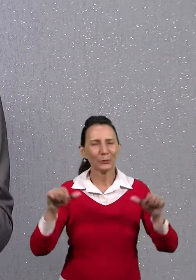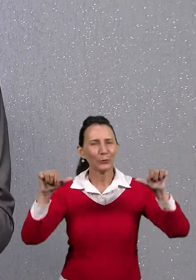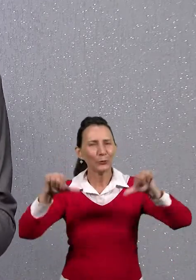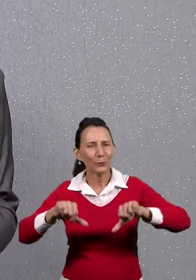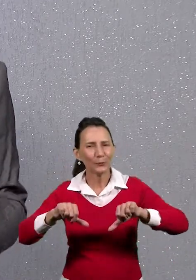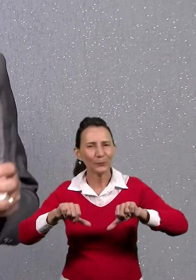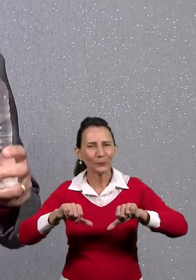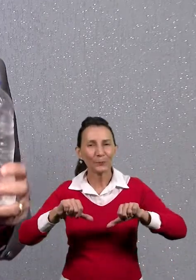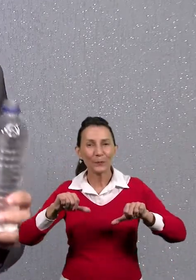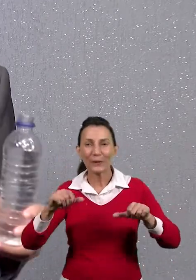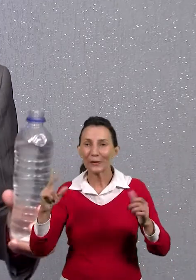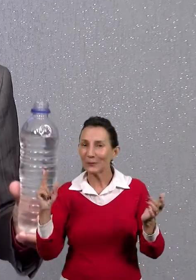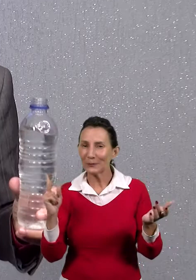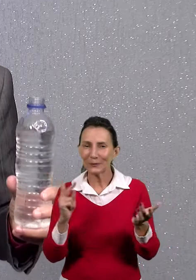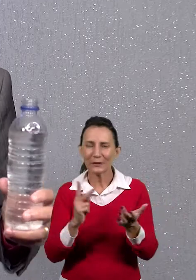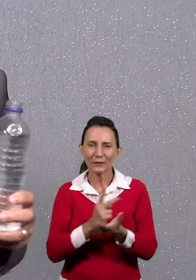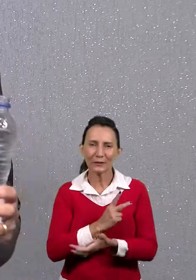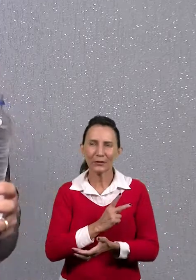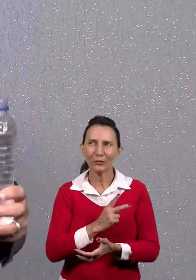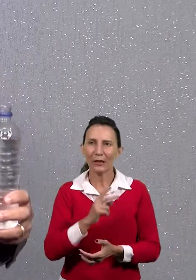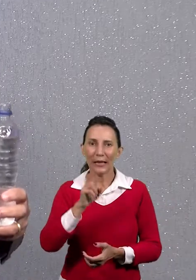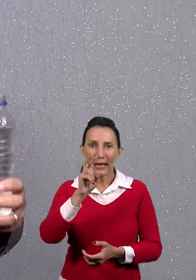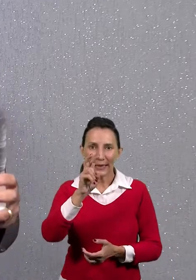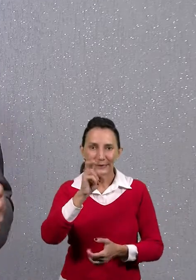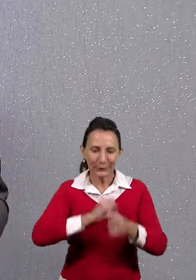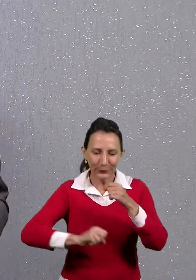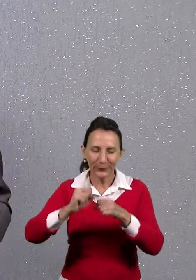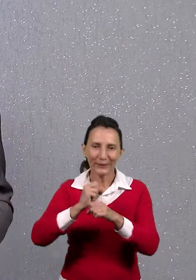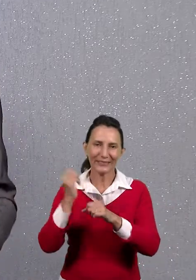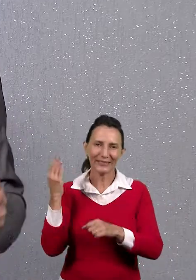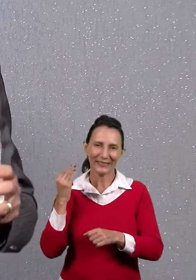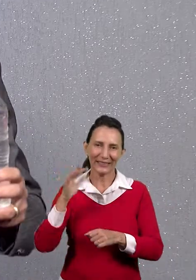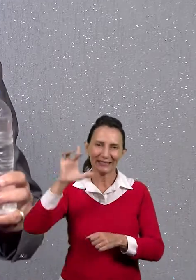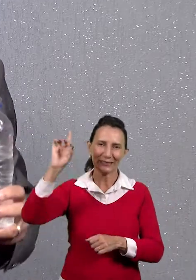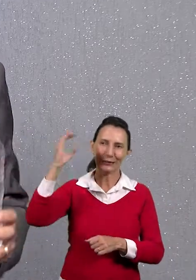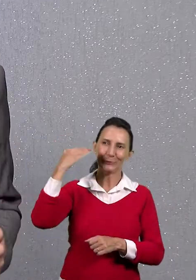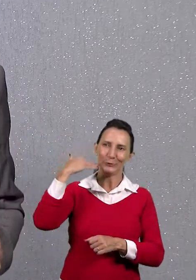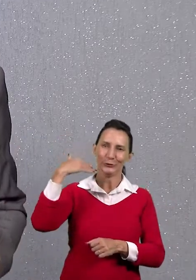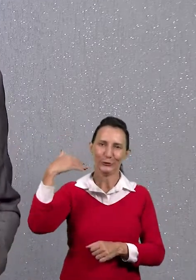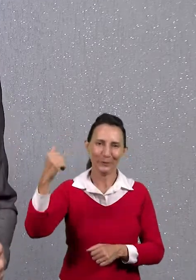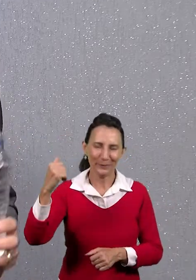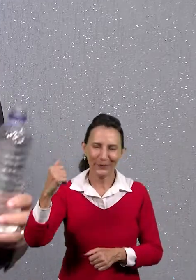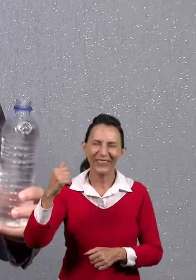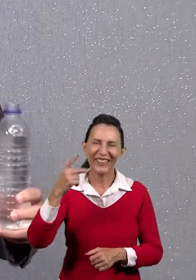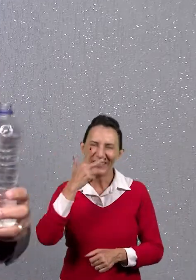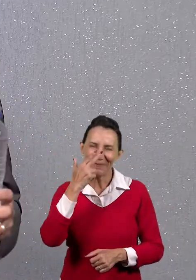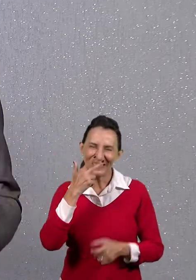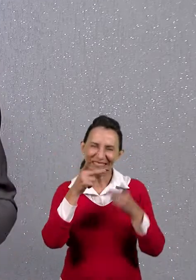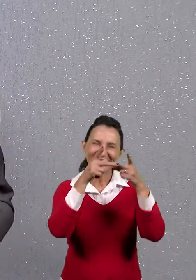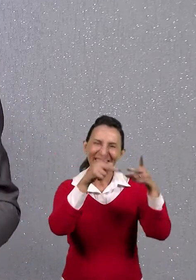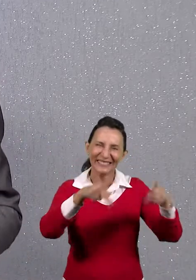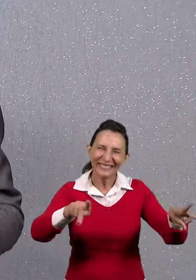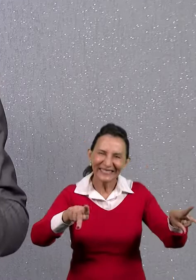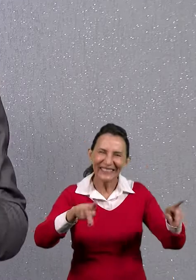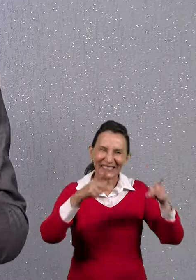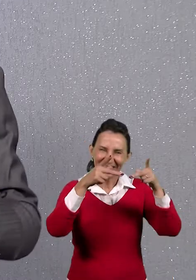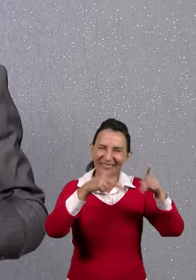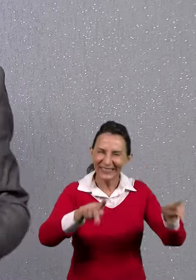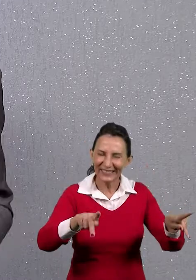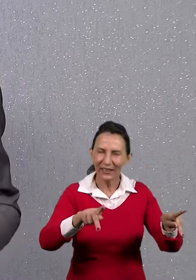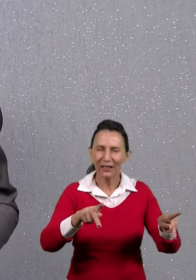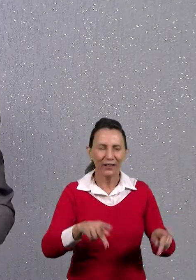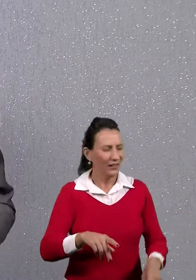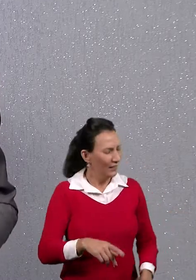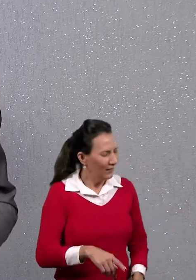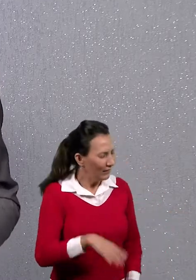De repente, há 5 anos atrás, Deus me trouxe de volta, aceitou o filho pródigo e falou assim: Breno, eu te amo demais, você não precisa ficar